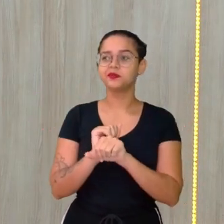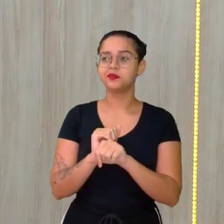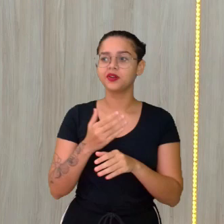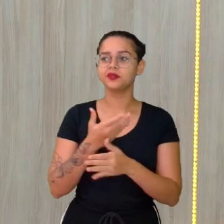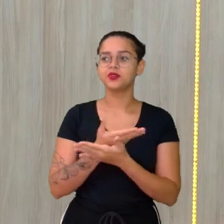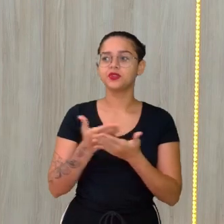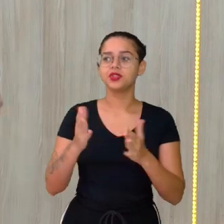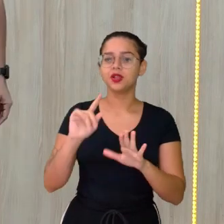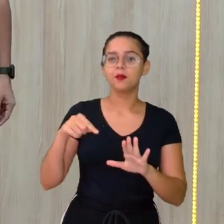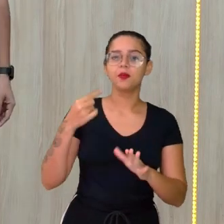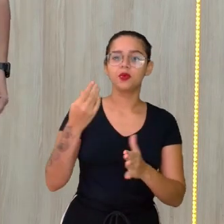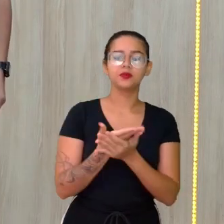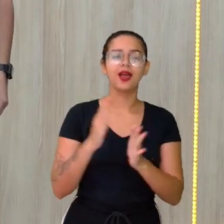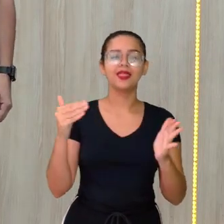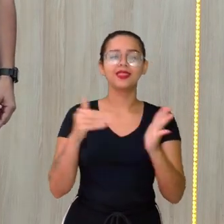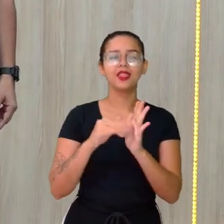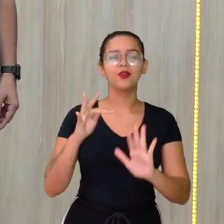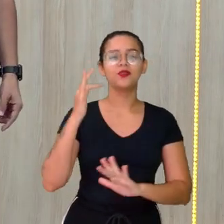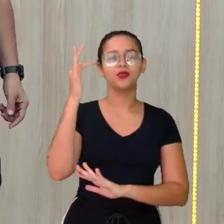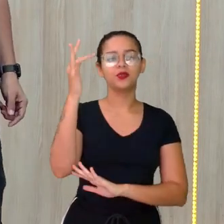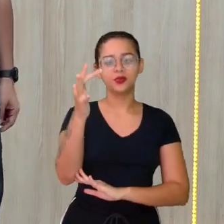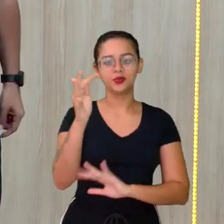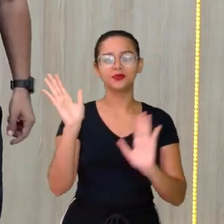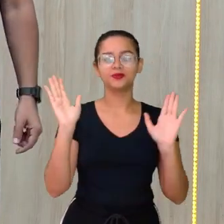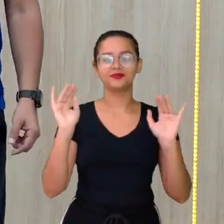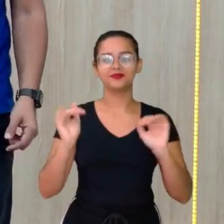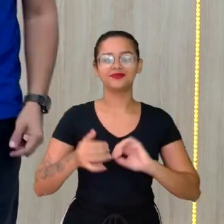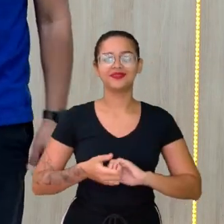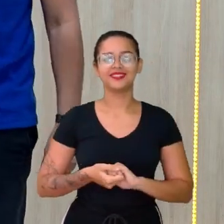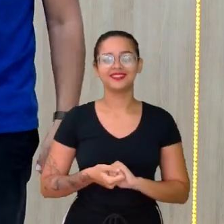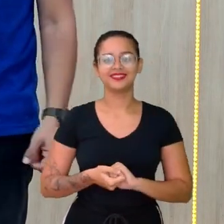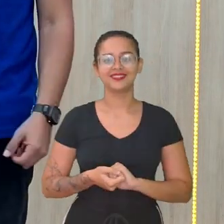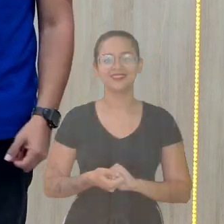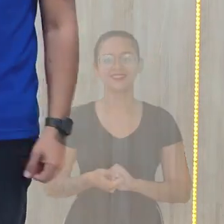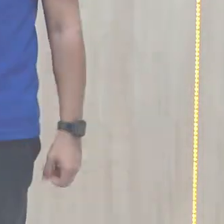na próxima aula. Até o futuro. Tchau, tchau.